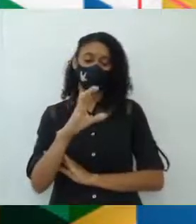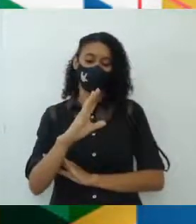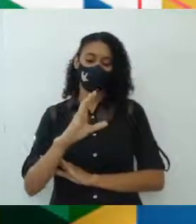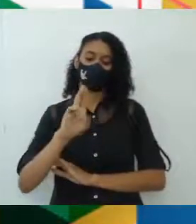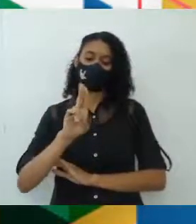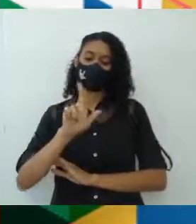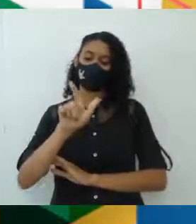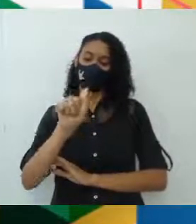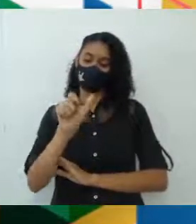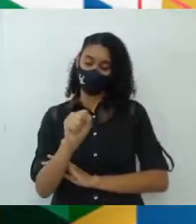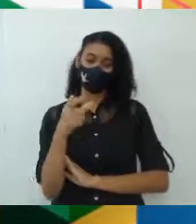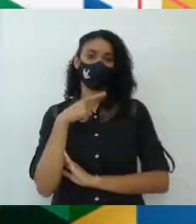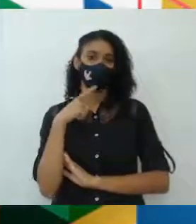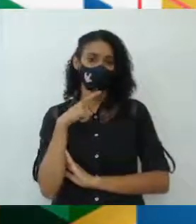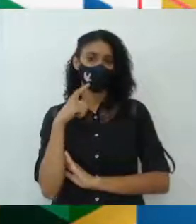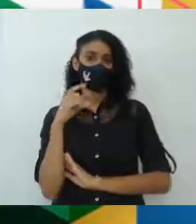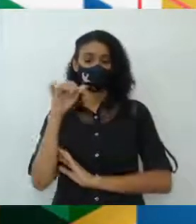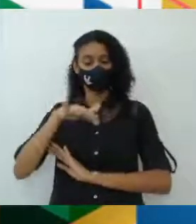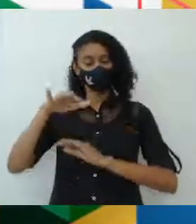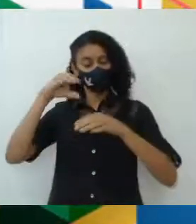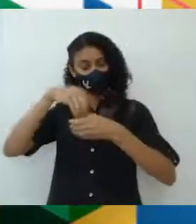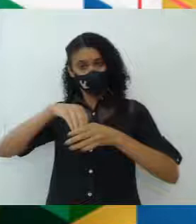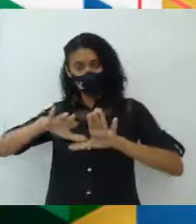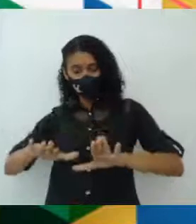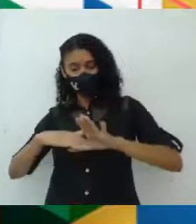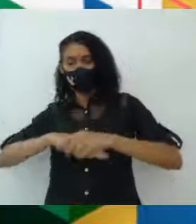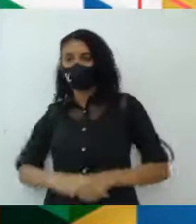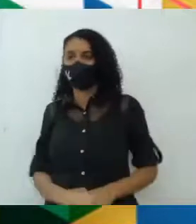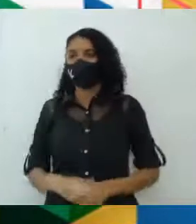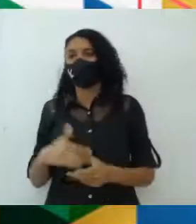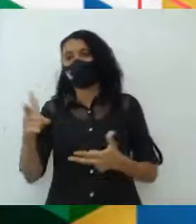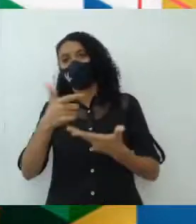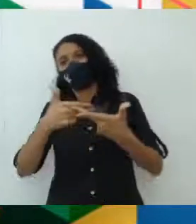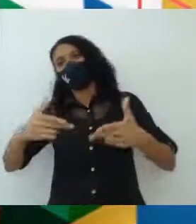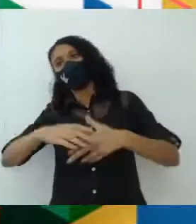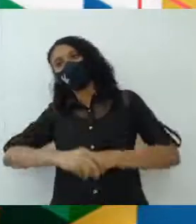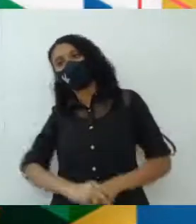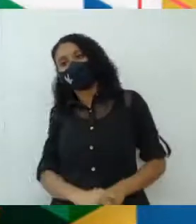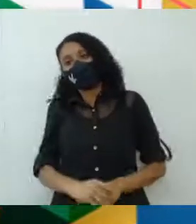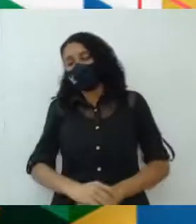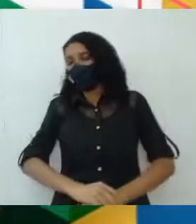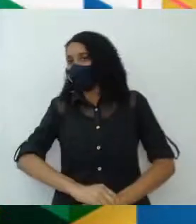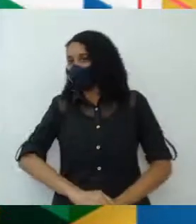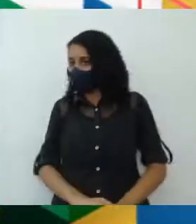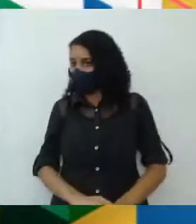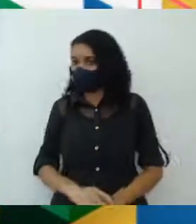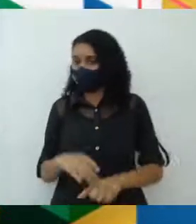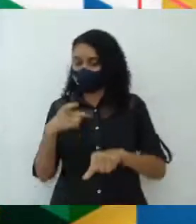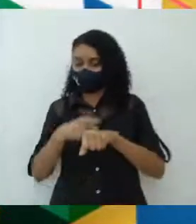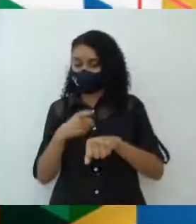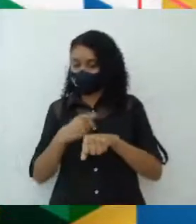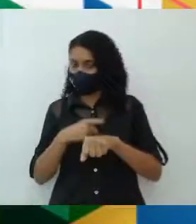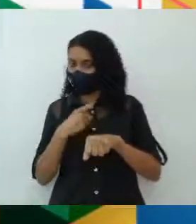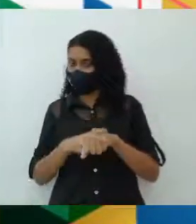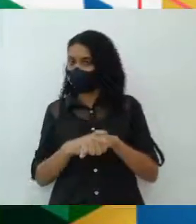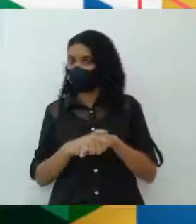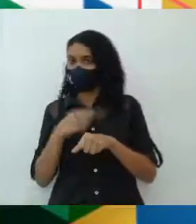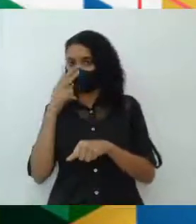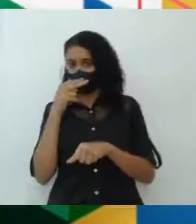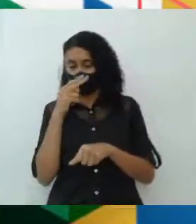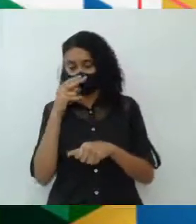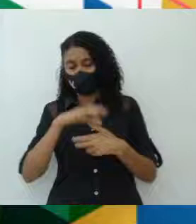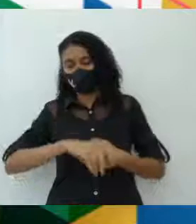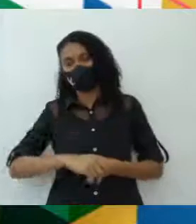naquele recipiente. Um outro parâmetro é que, no estado sólido, por exemplo, mesmo eu